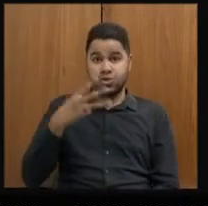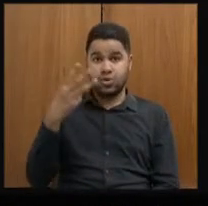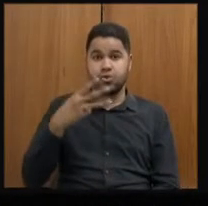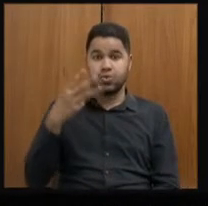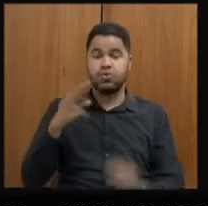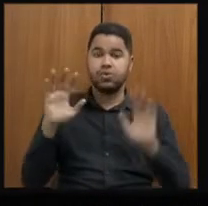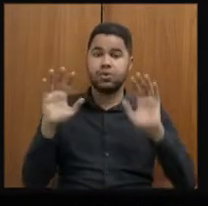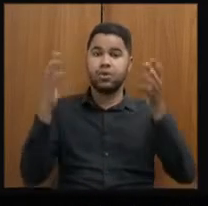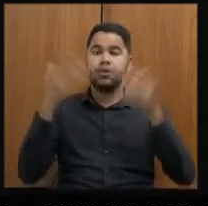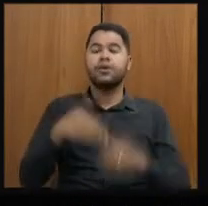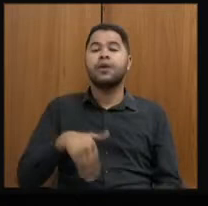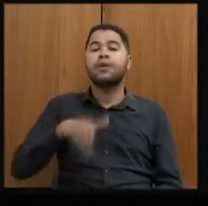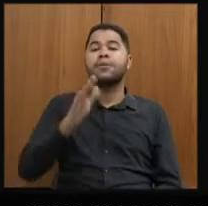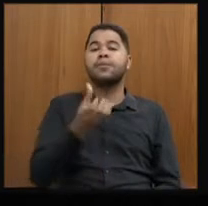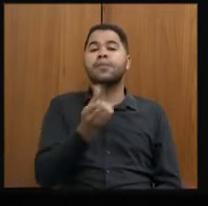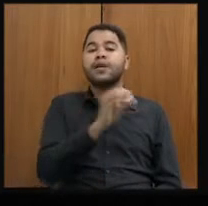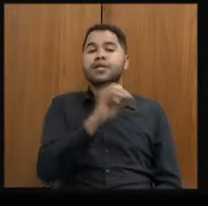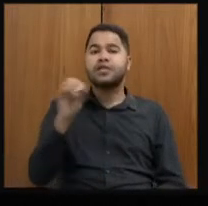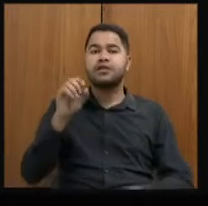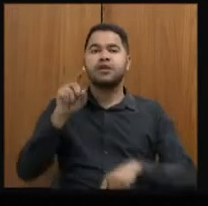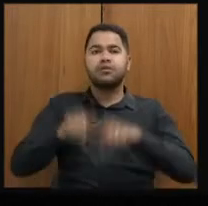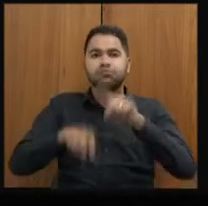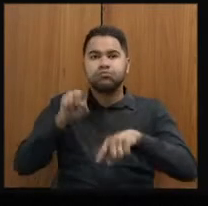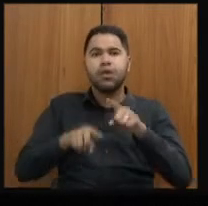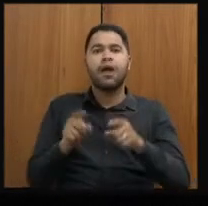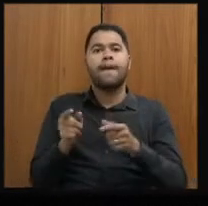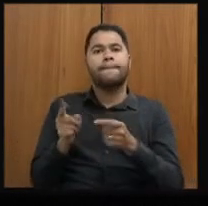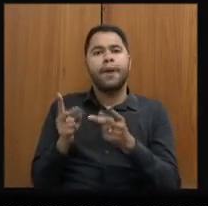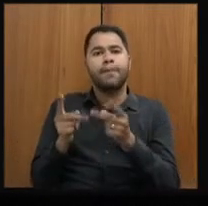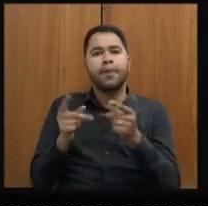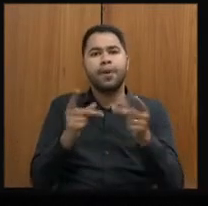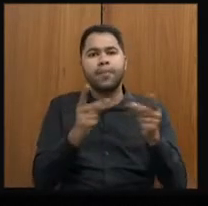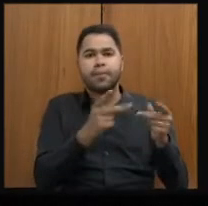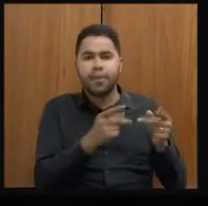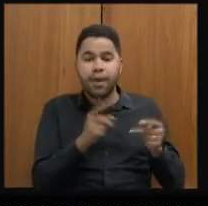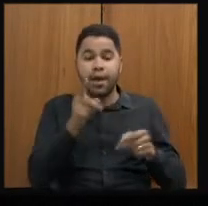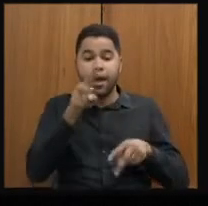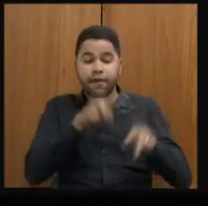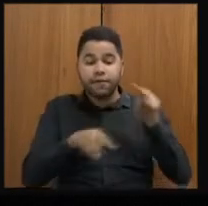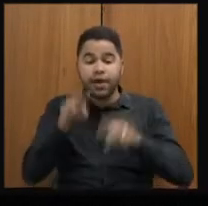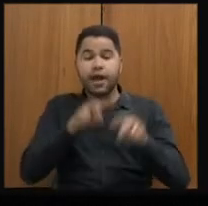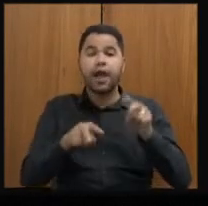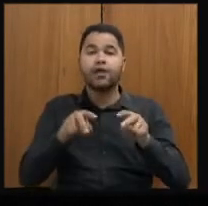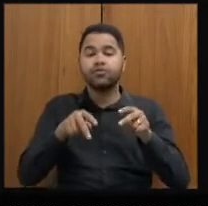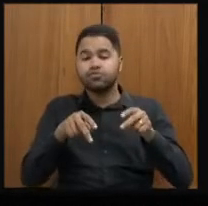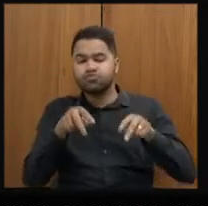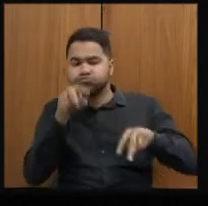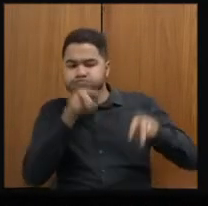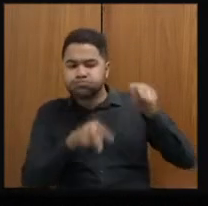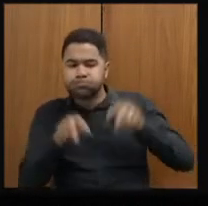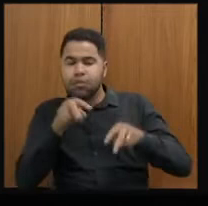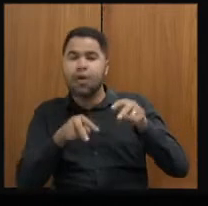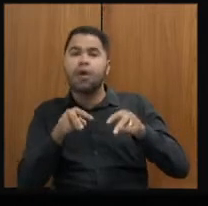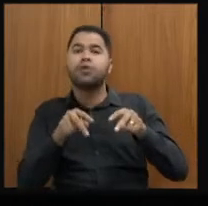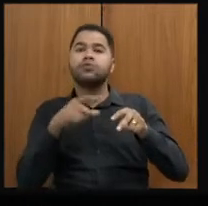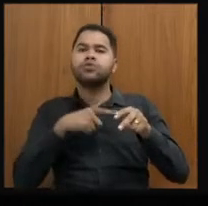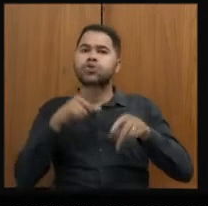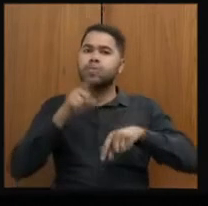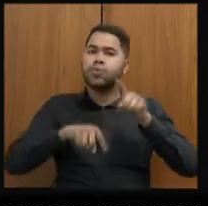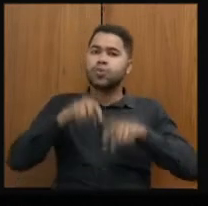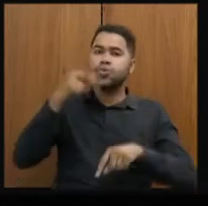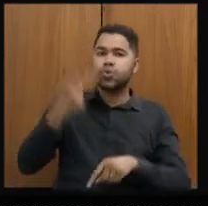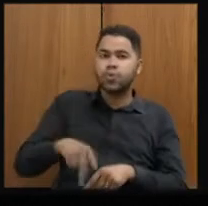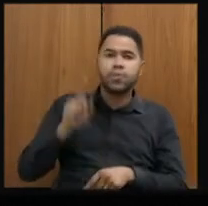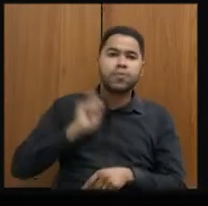foram mais de 600 peças de queijo escritas e avaliadas no concurso internacional do queijo que contou com produtos de